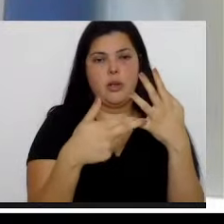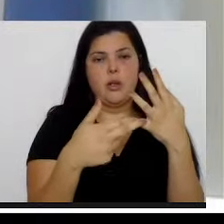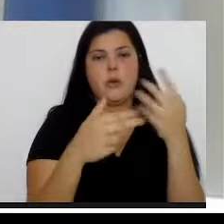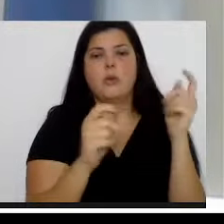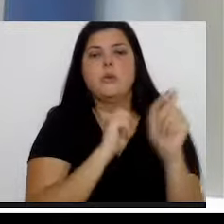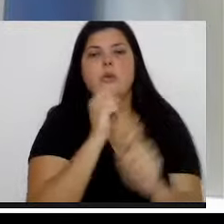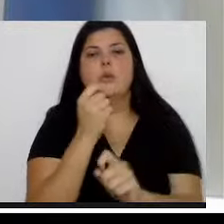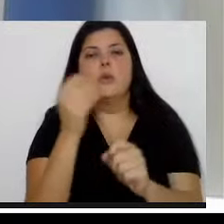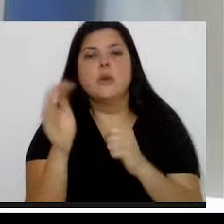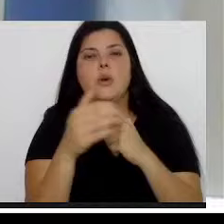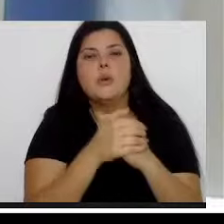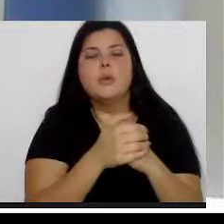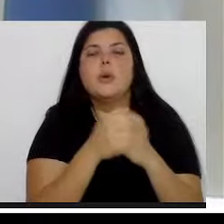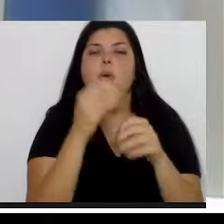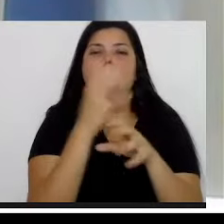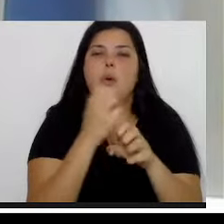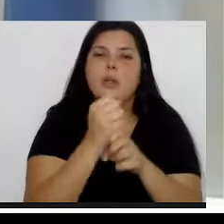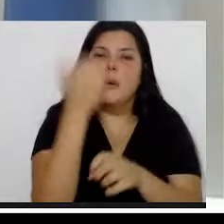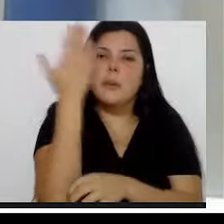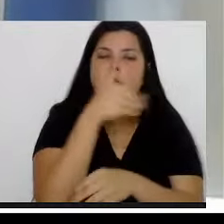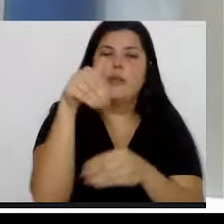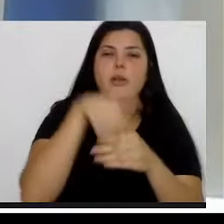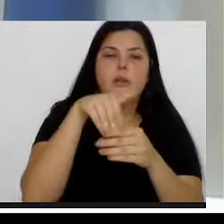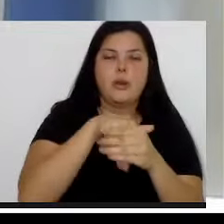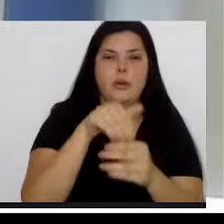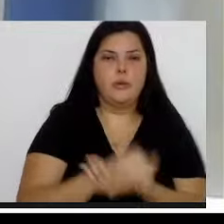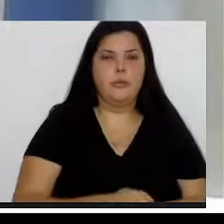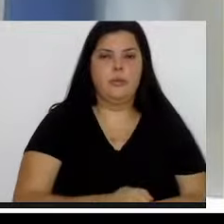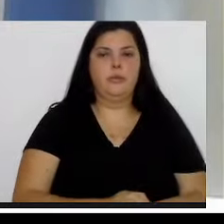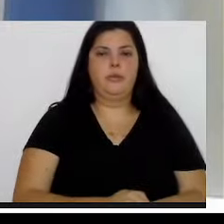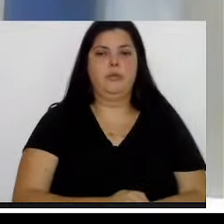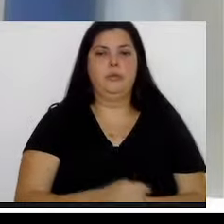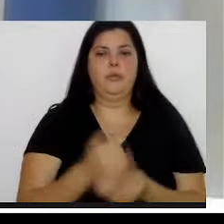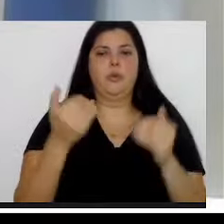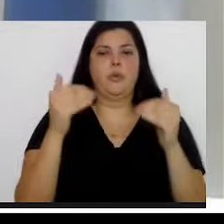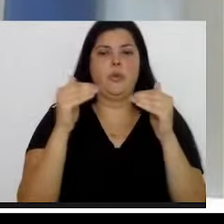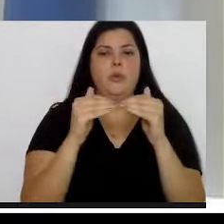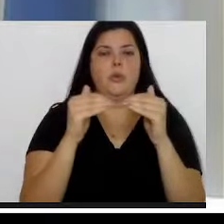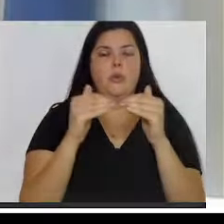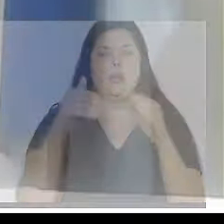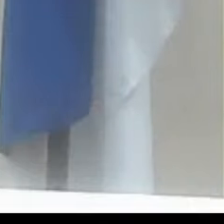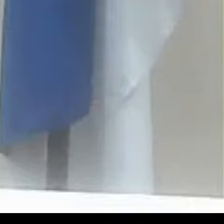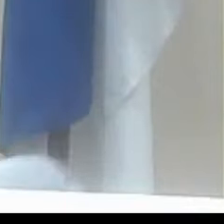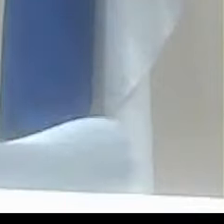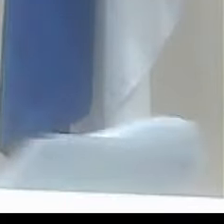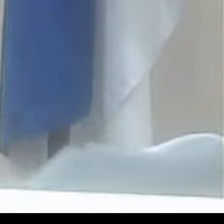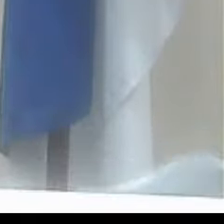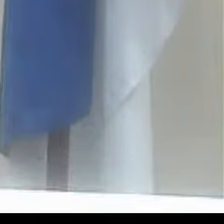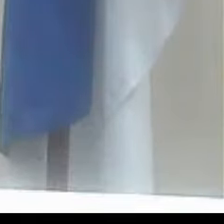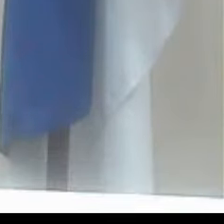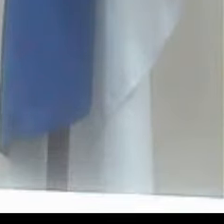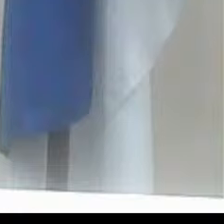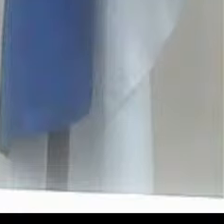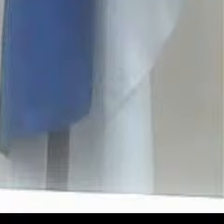de omissão de prestação de contas eleitorais nos termos do voto do relator. Não é isso?